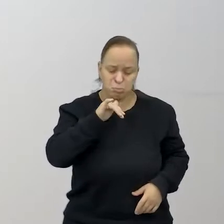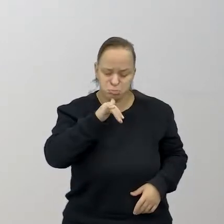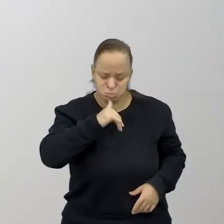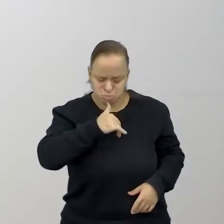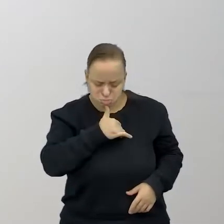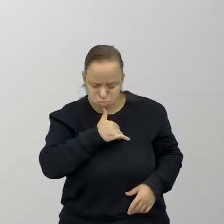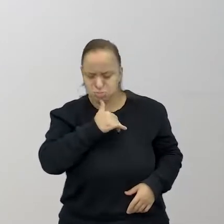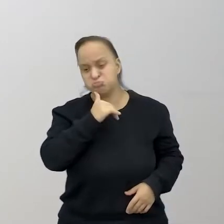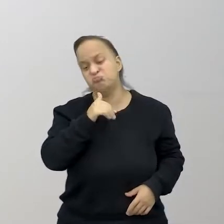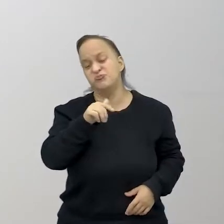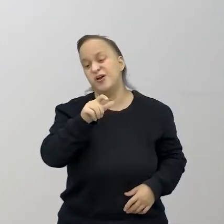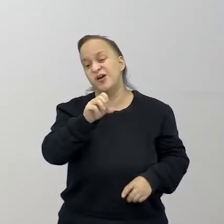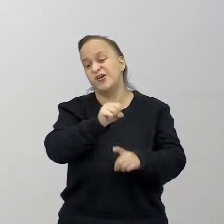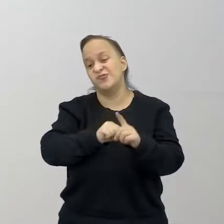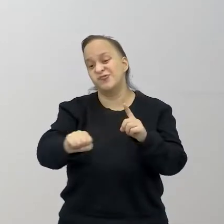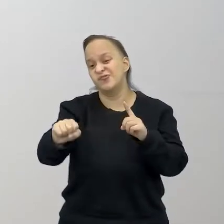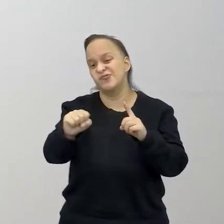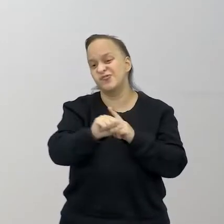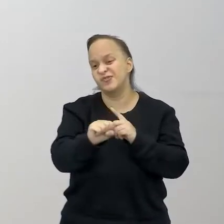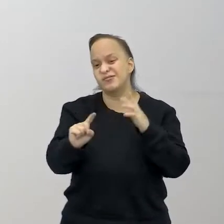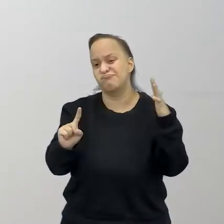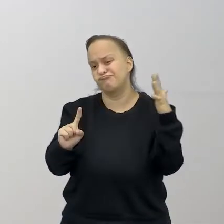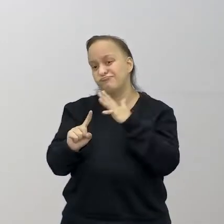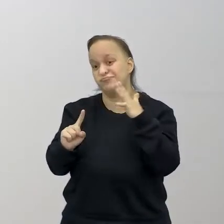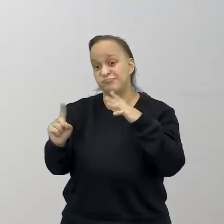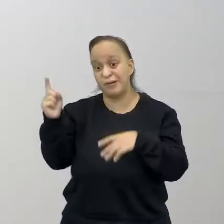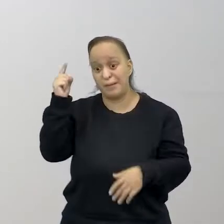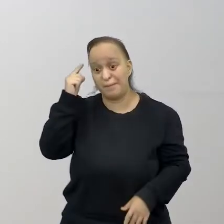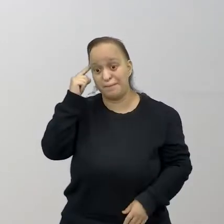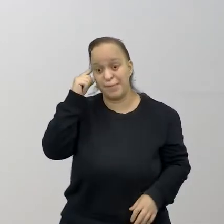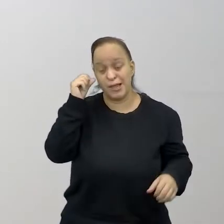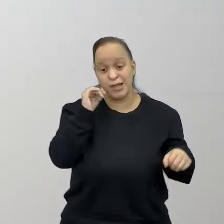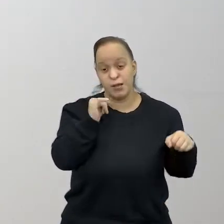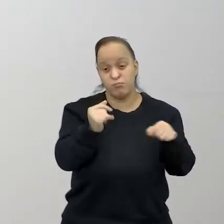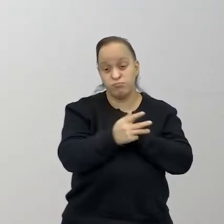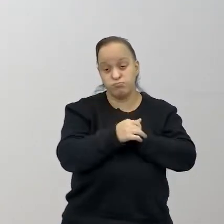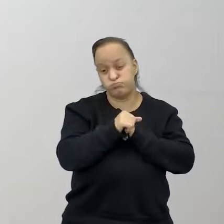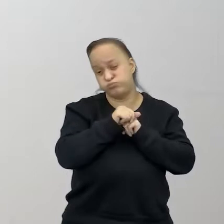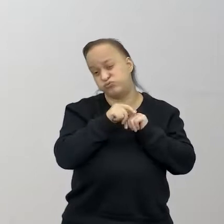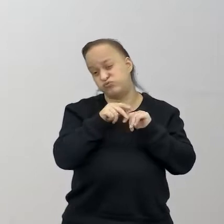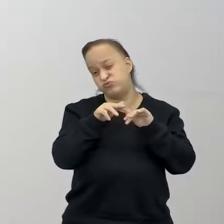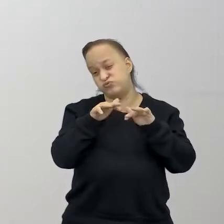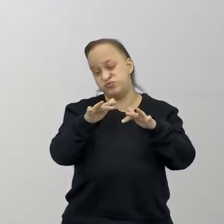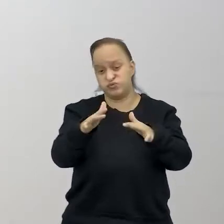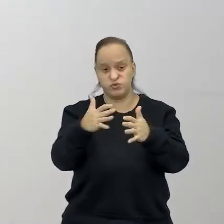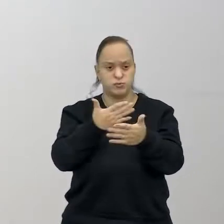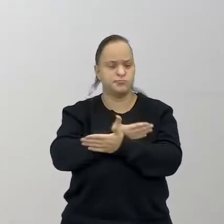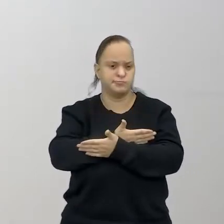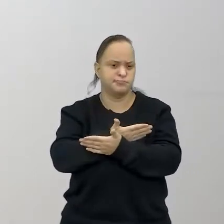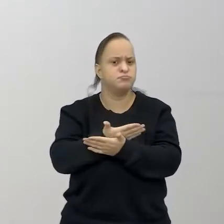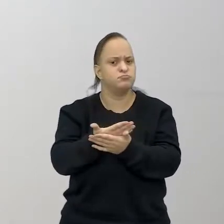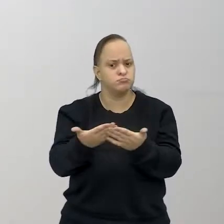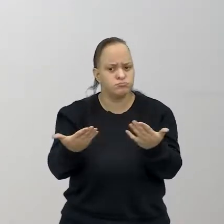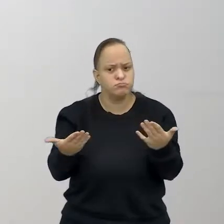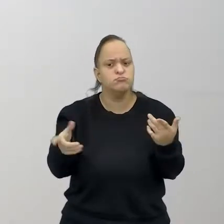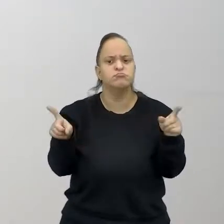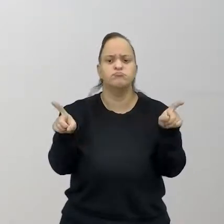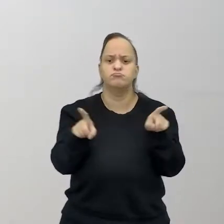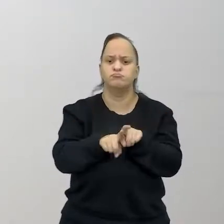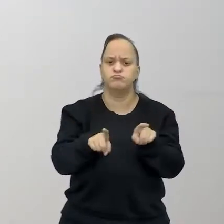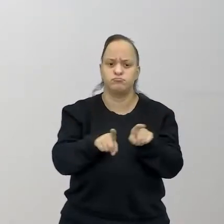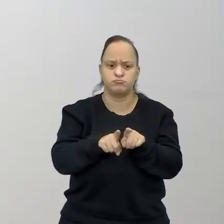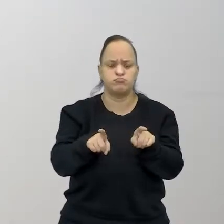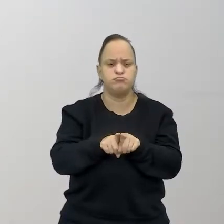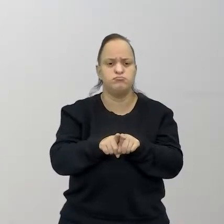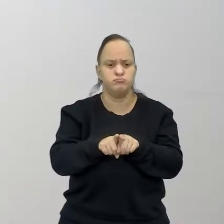esses processos dentro de nós. É só a gente pensar na pandemia. Muitas pessoas, inclusive nós, eu não vou me descartar desse processo,